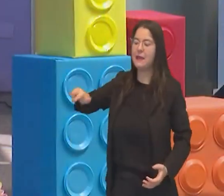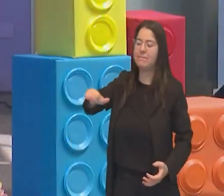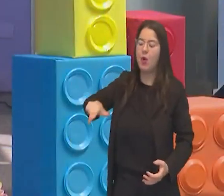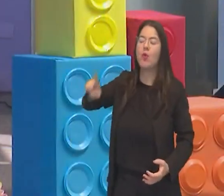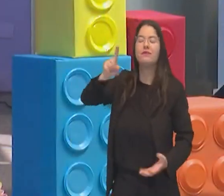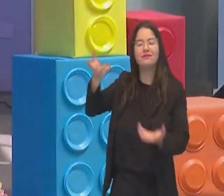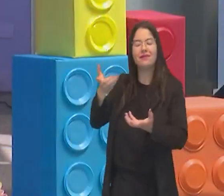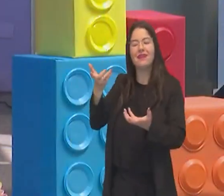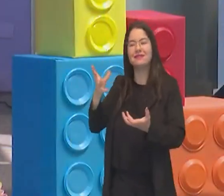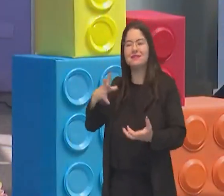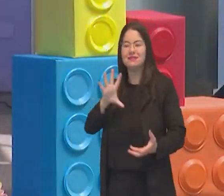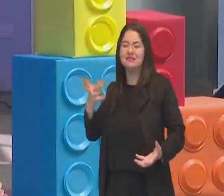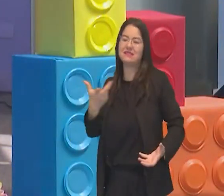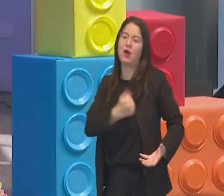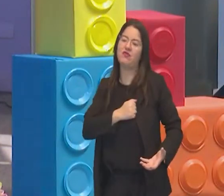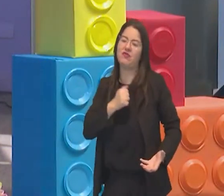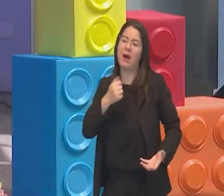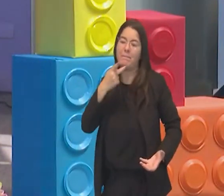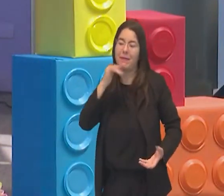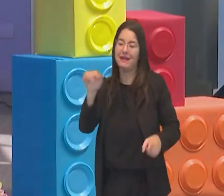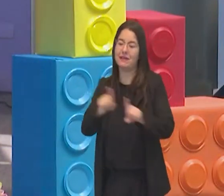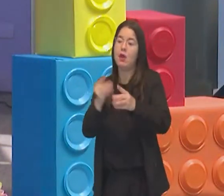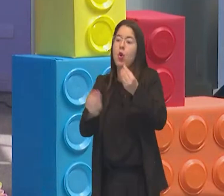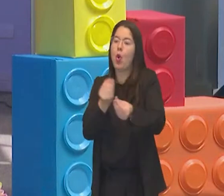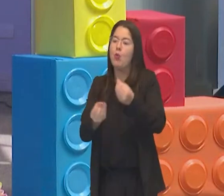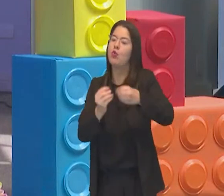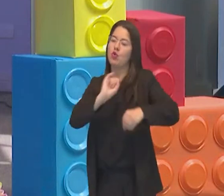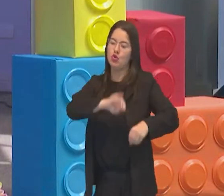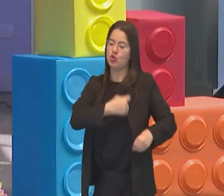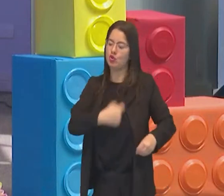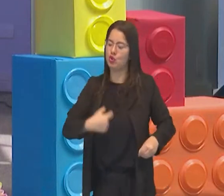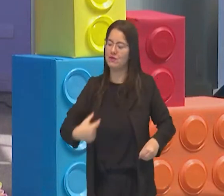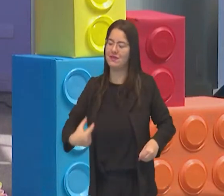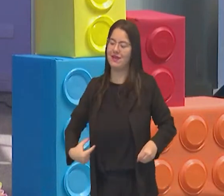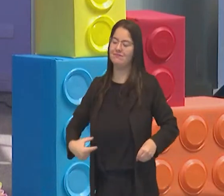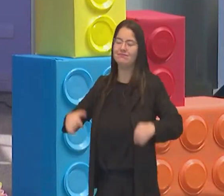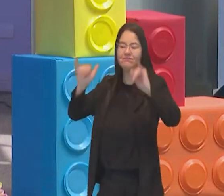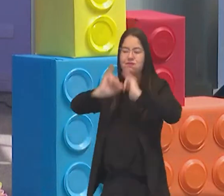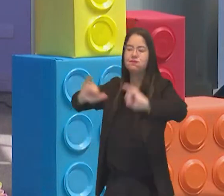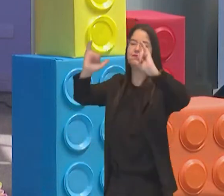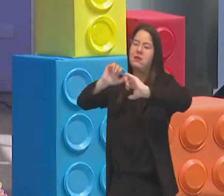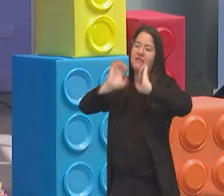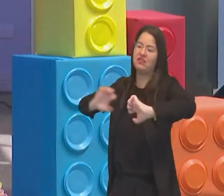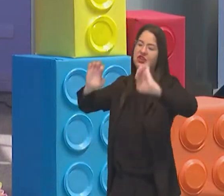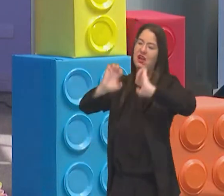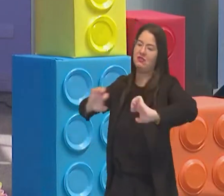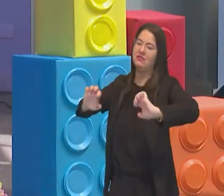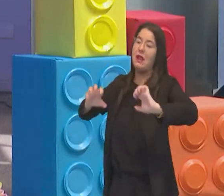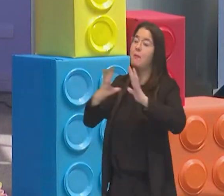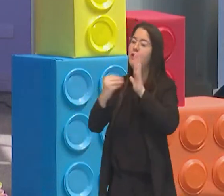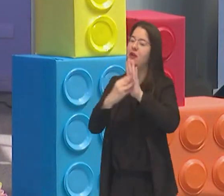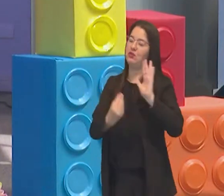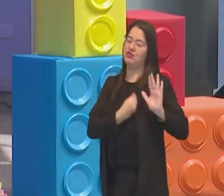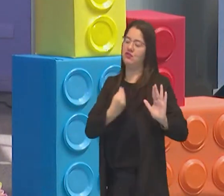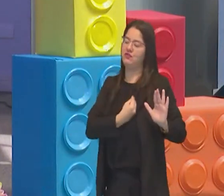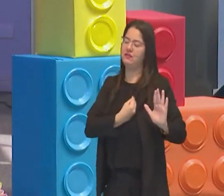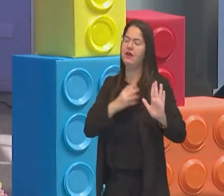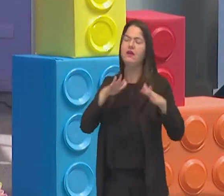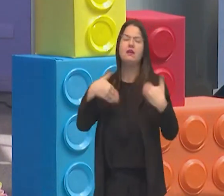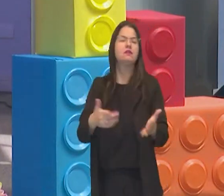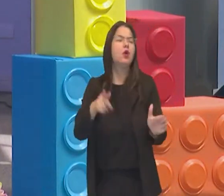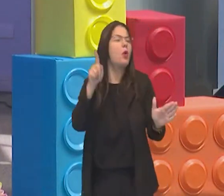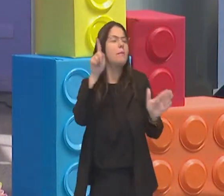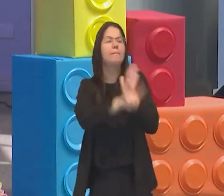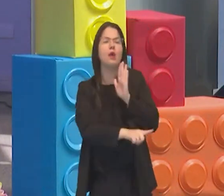pai, através da vida de José. E aí, tio Ageu, eu te pergunto, o